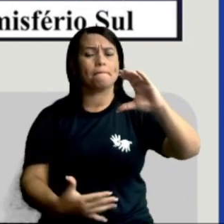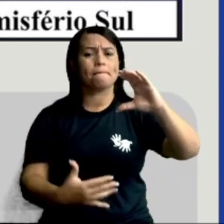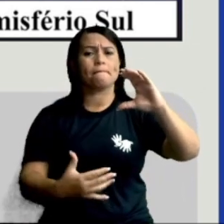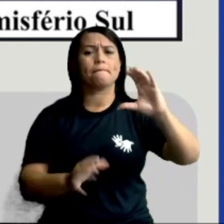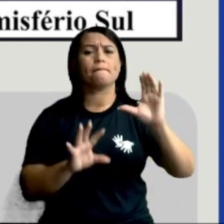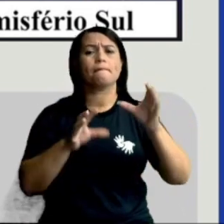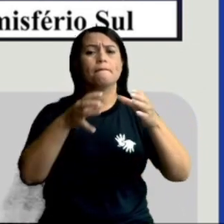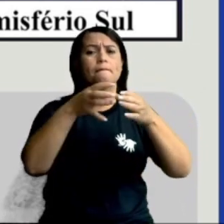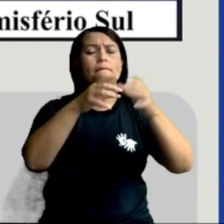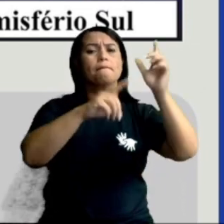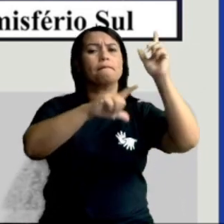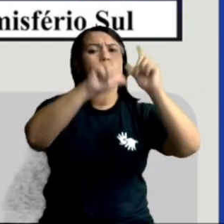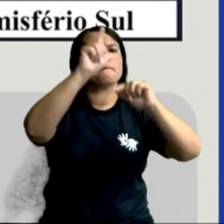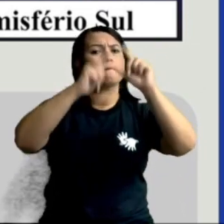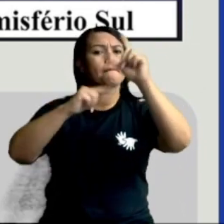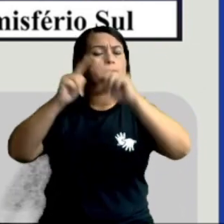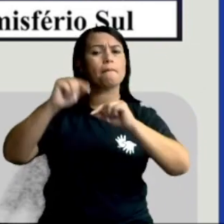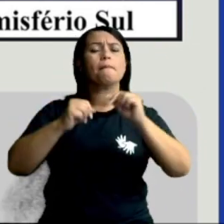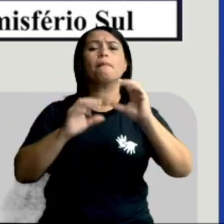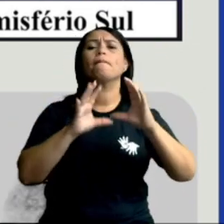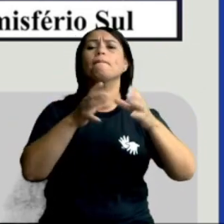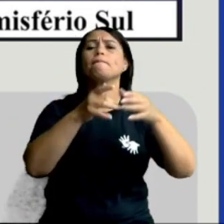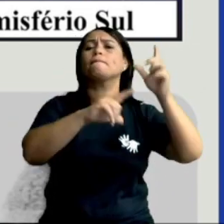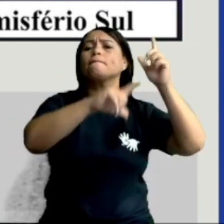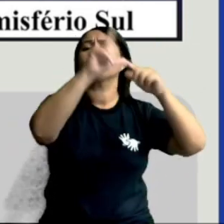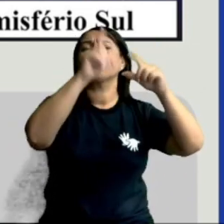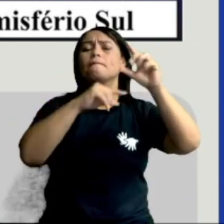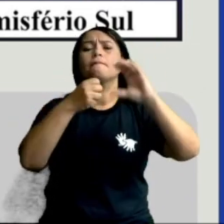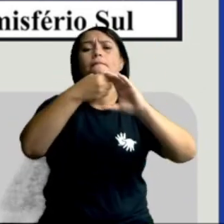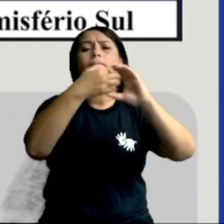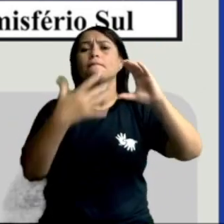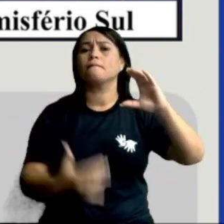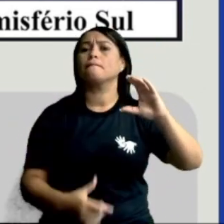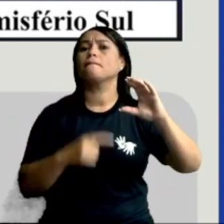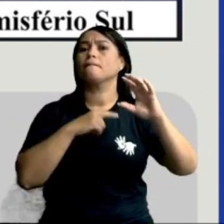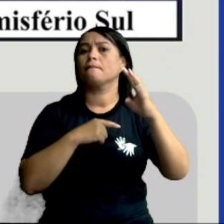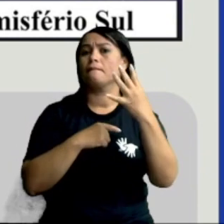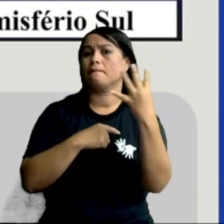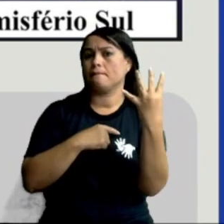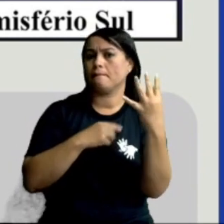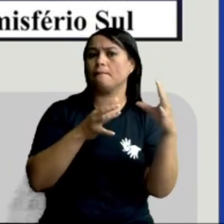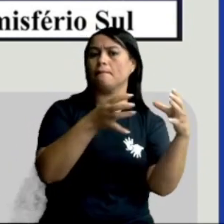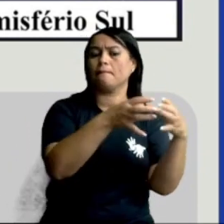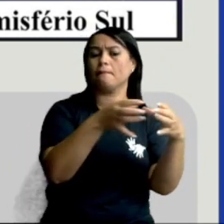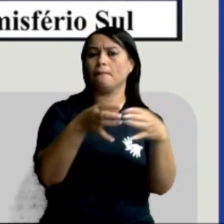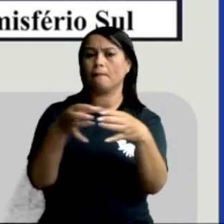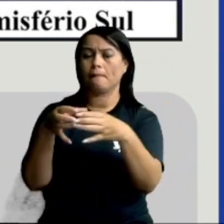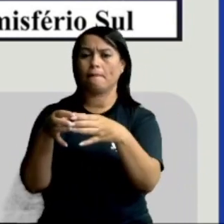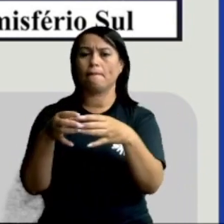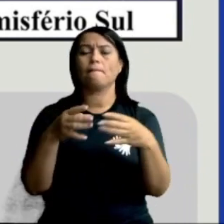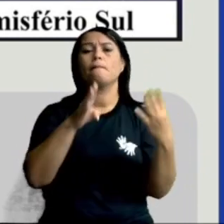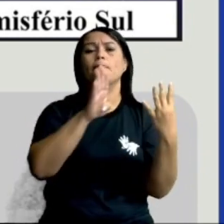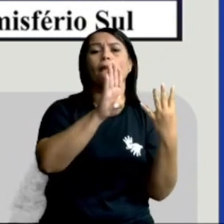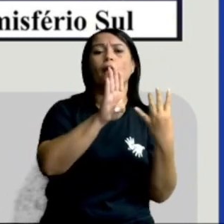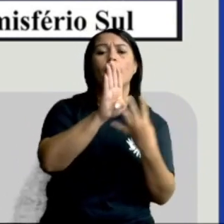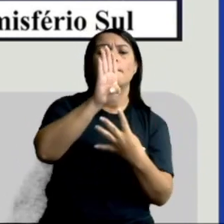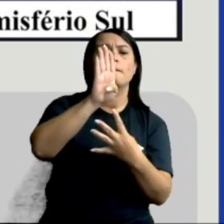Classificação das constelações. As constelações são classificadas em 4 grupos: